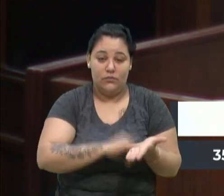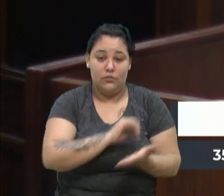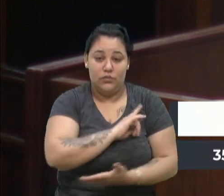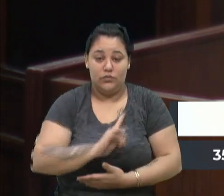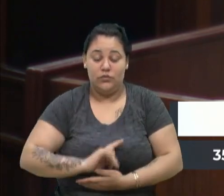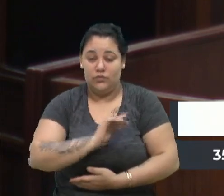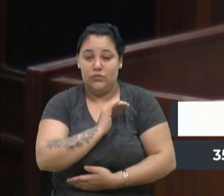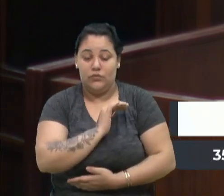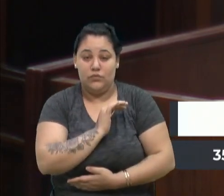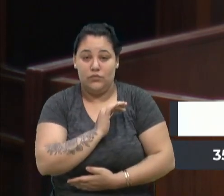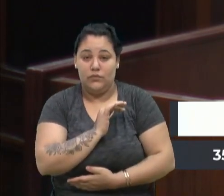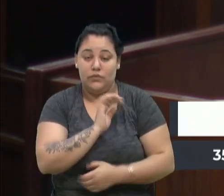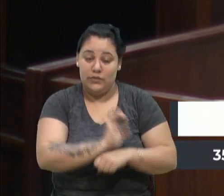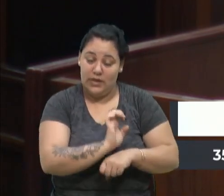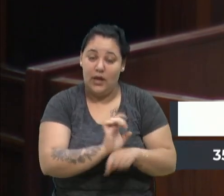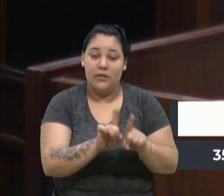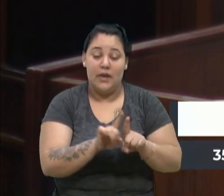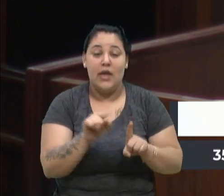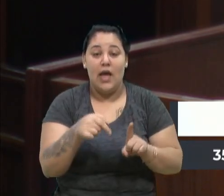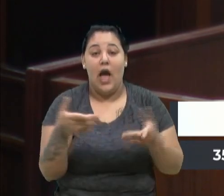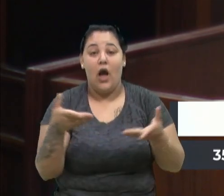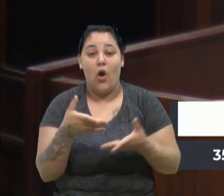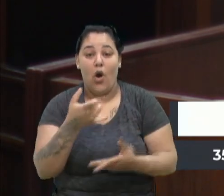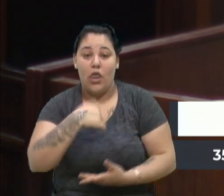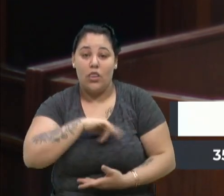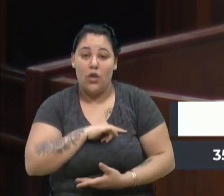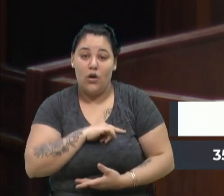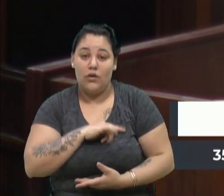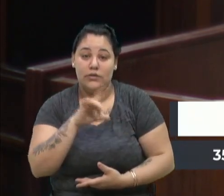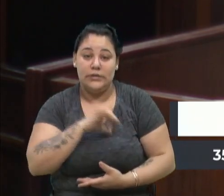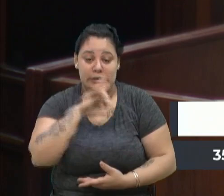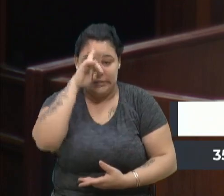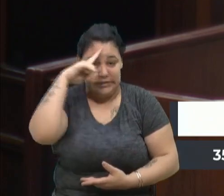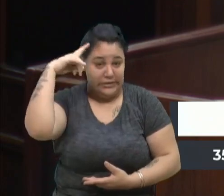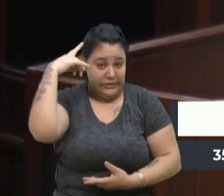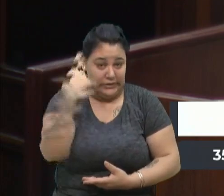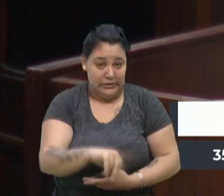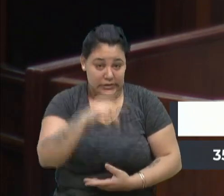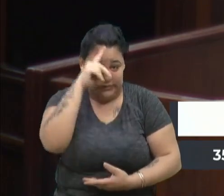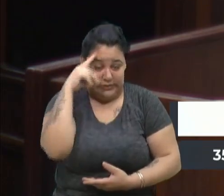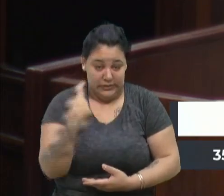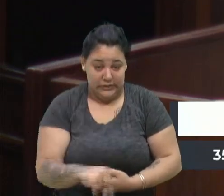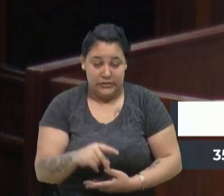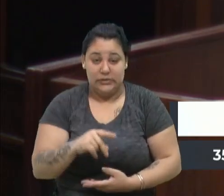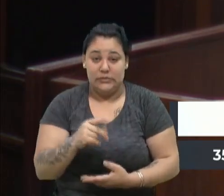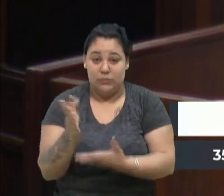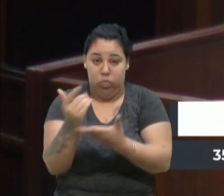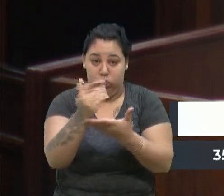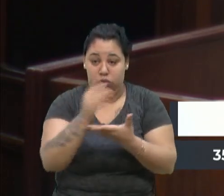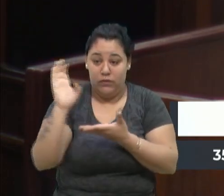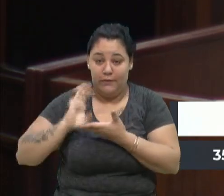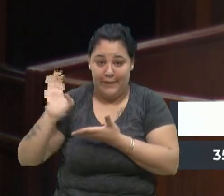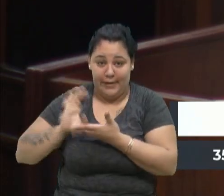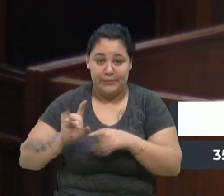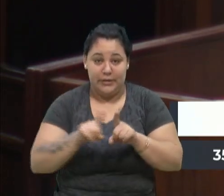Estado, né? E agora nós estamos, então, na peleia, né, pleiteando recursos para